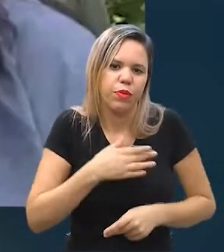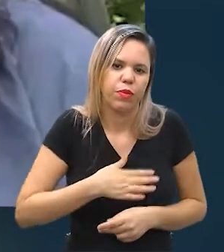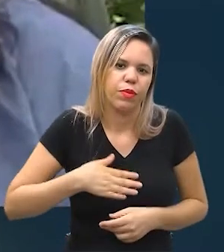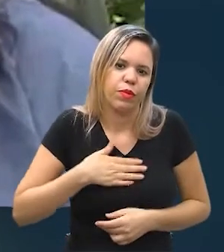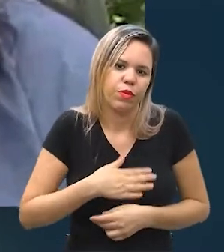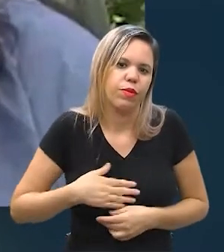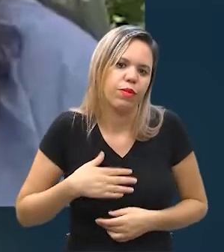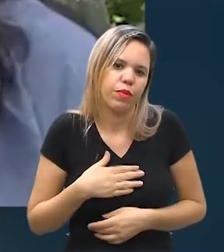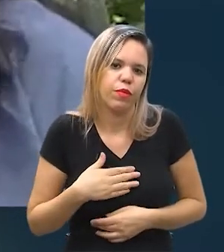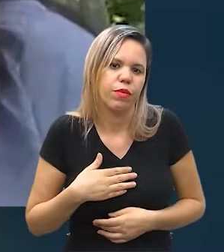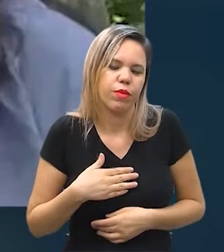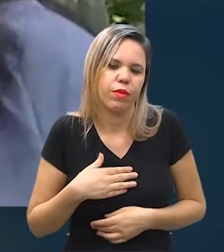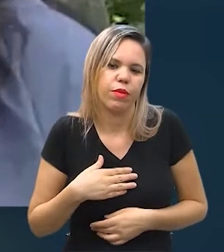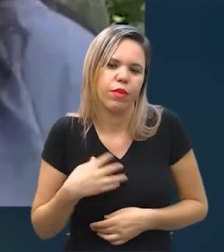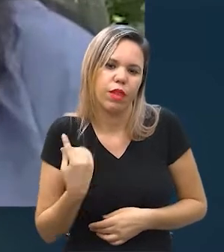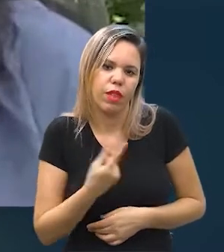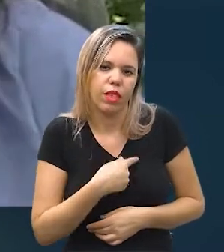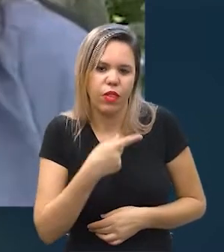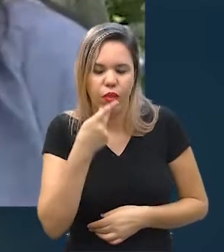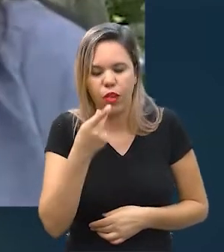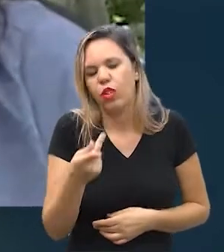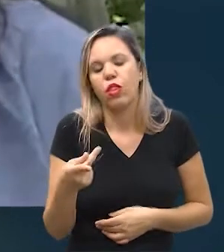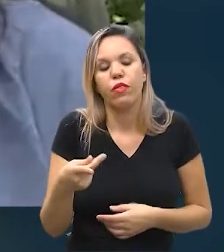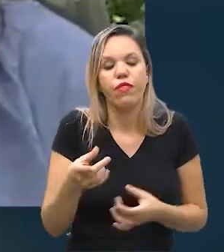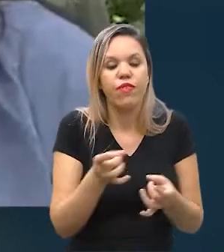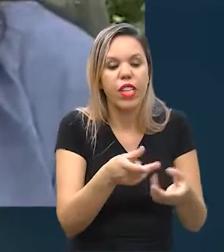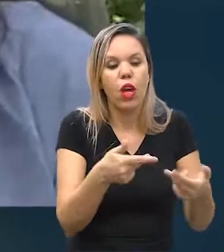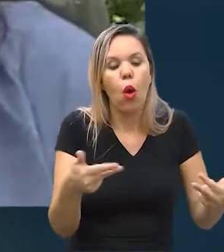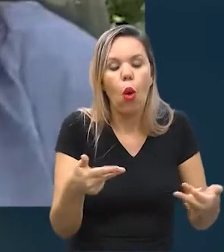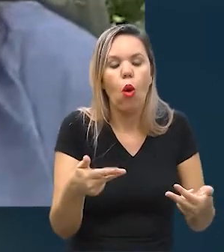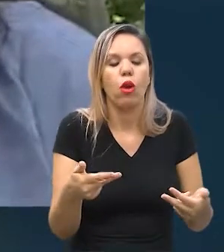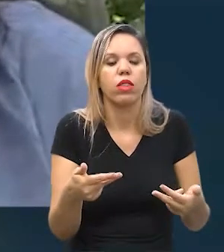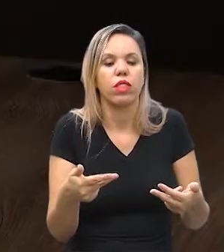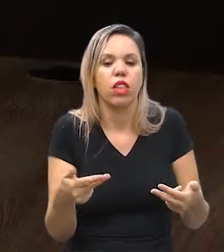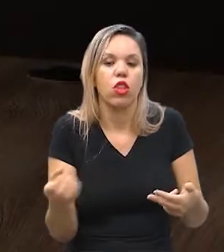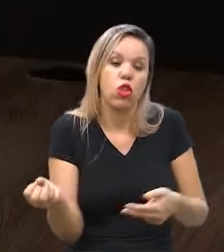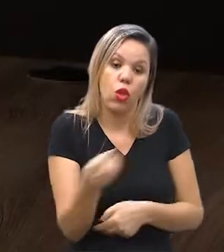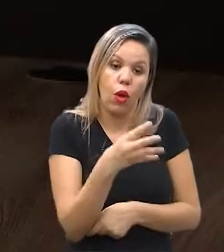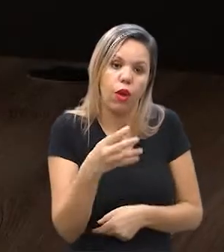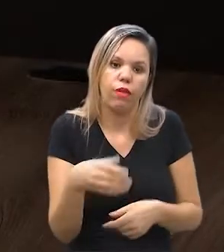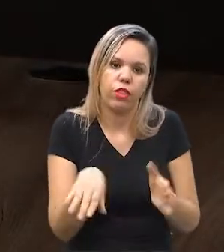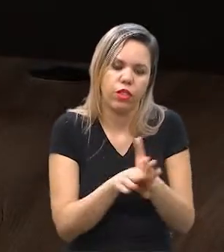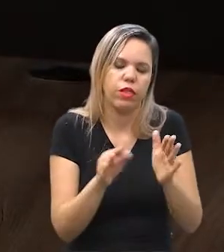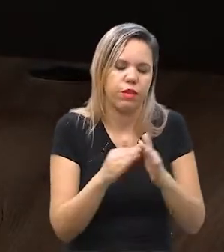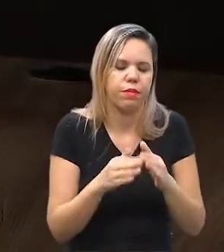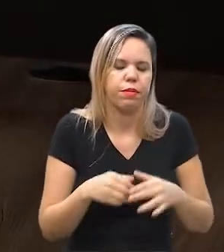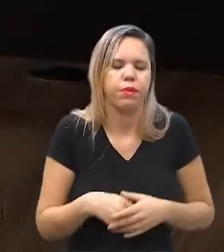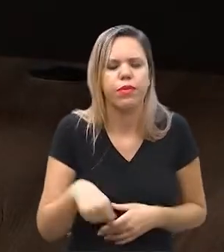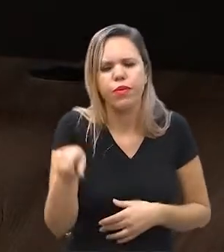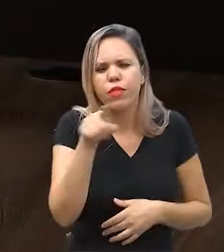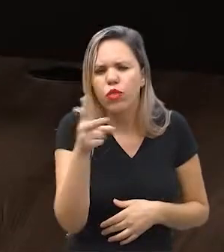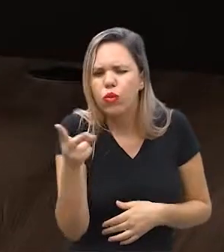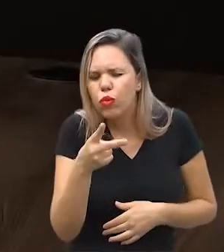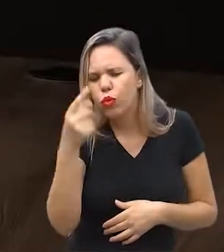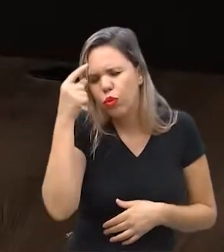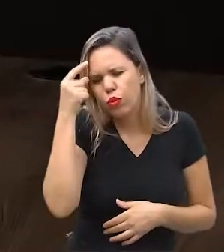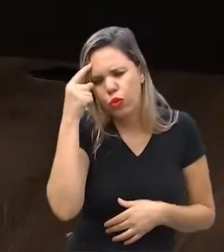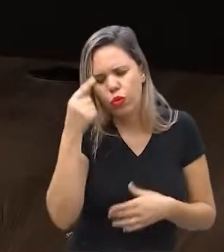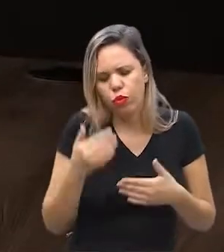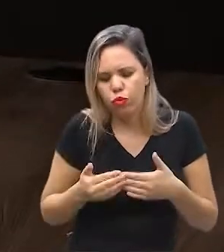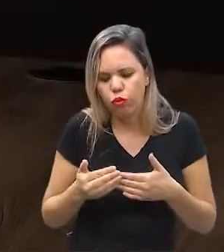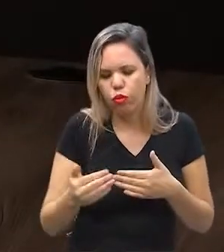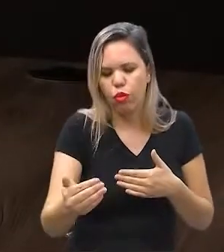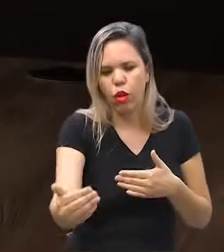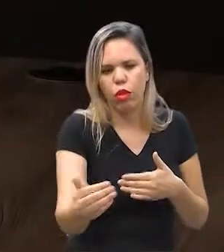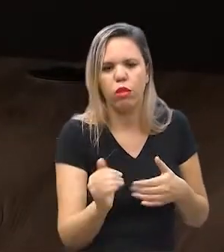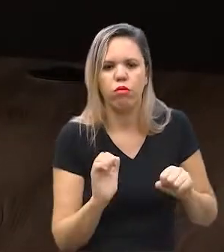gostam bastante dessa situação, da questão do fresco tá chegando em casa. E aí vocês uniram, então, durante a